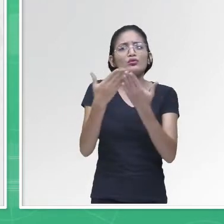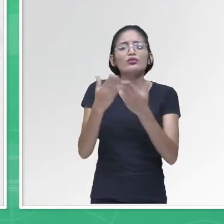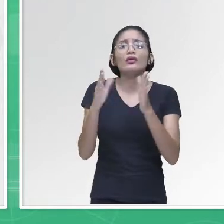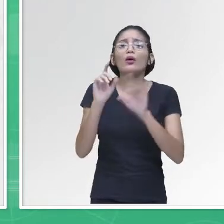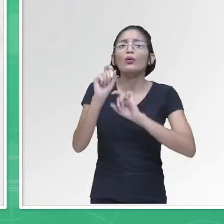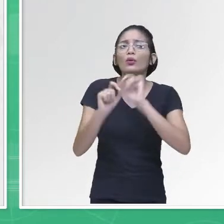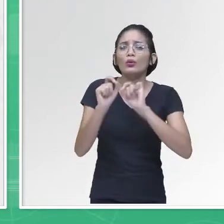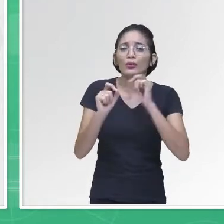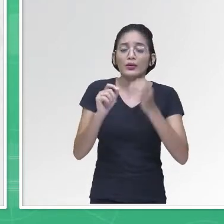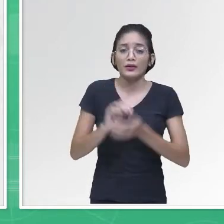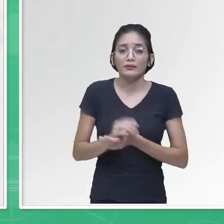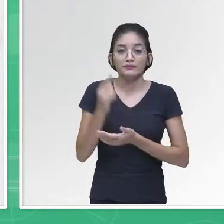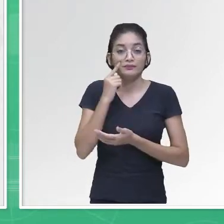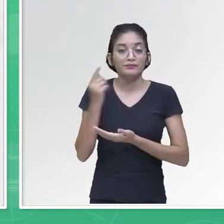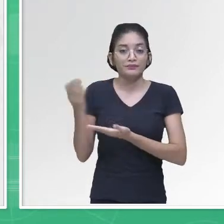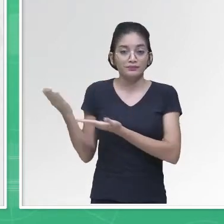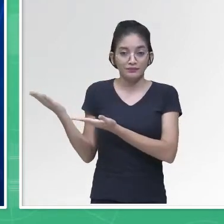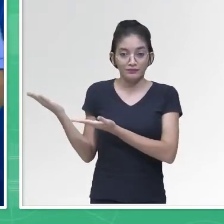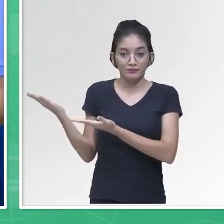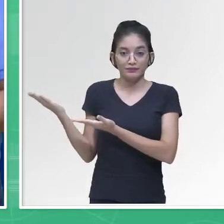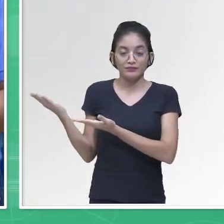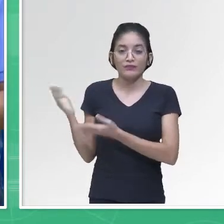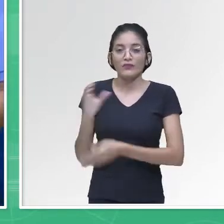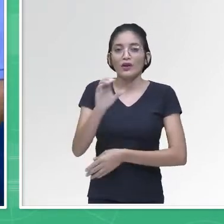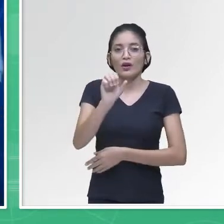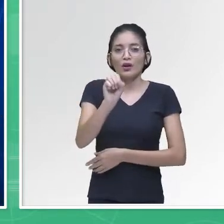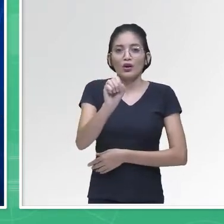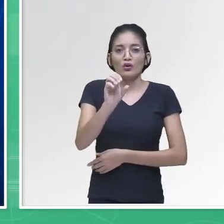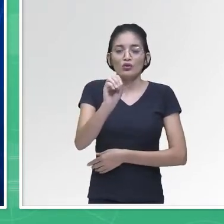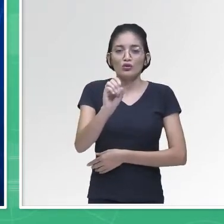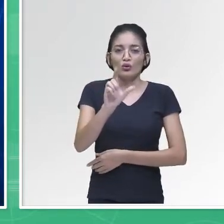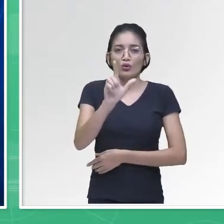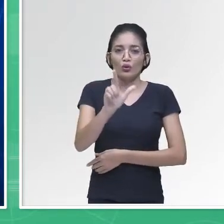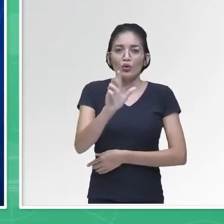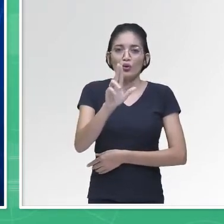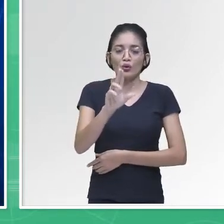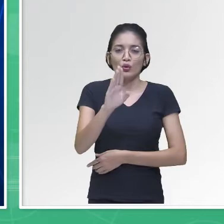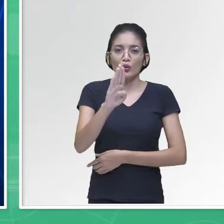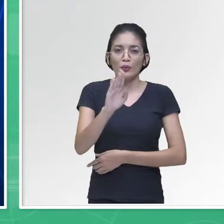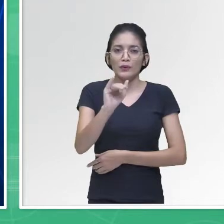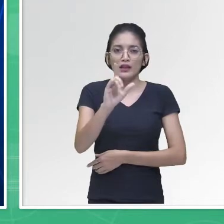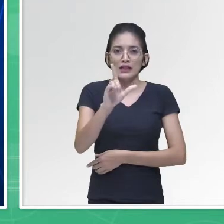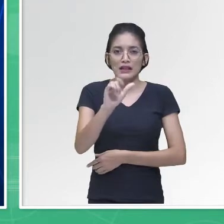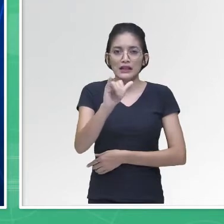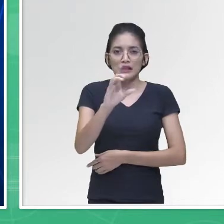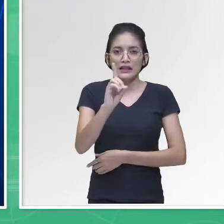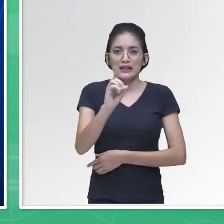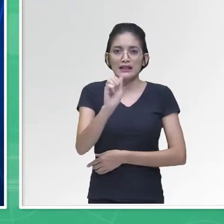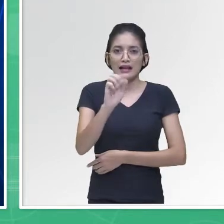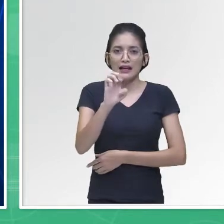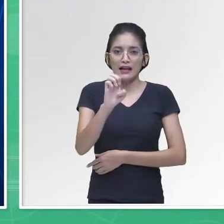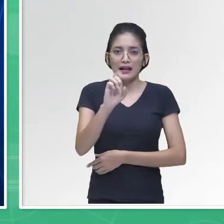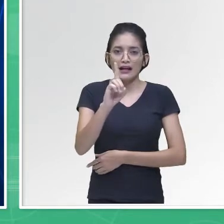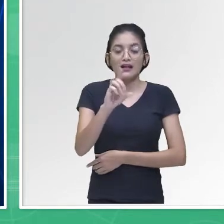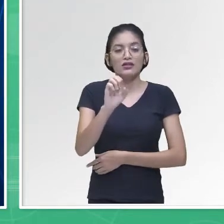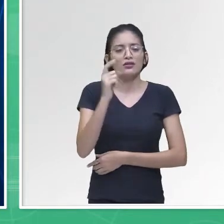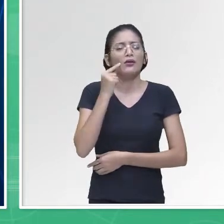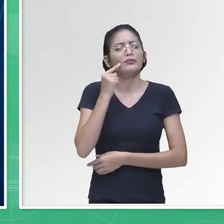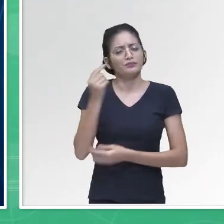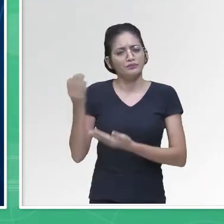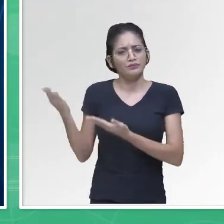sobre solubilidade. Então, gente, observem essas duas imagens aí,